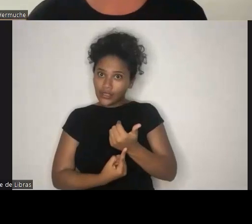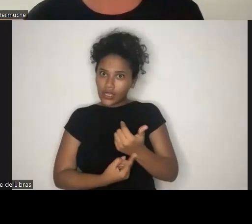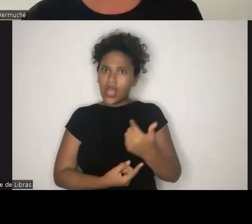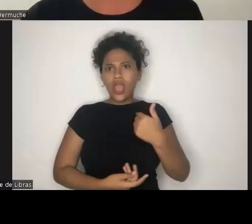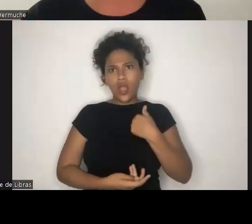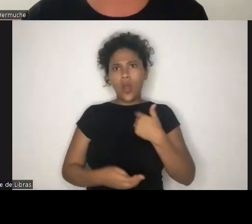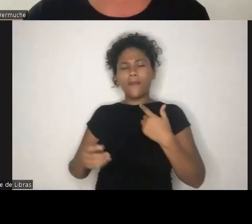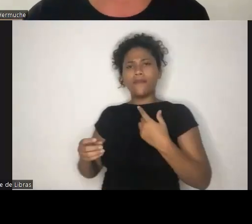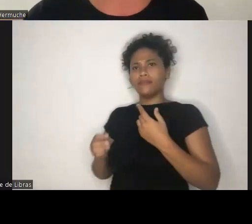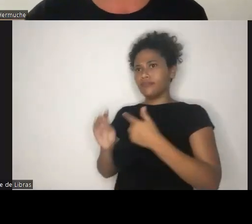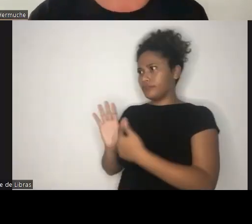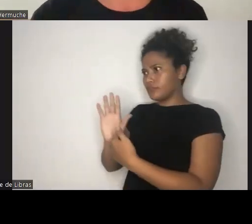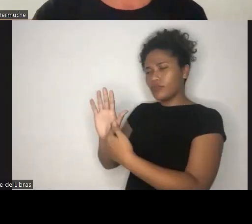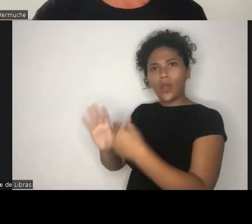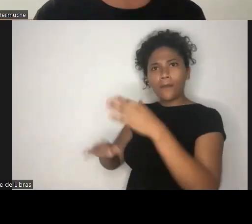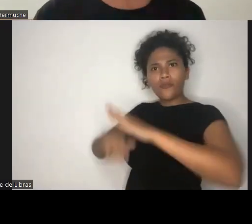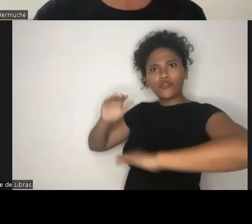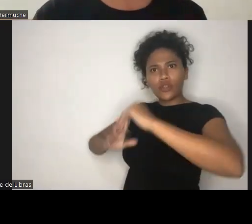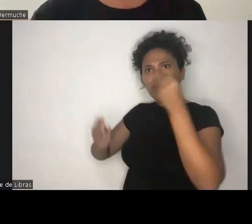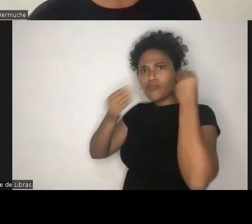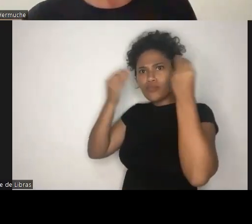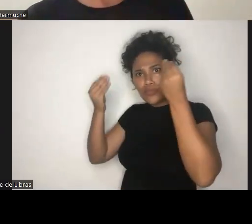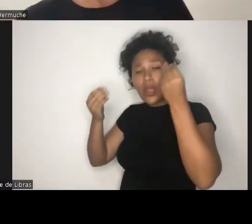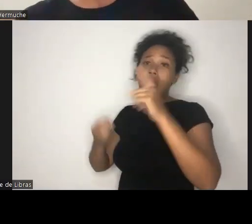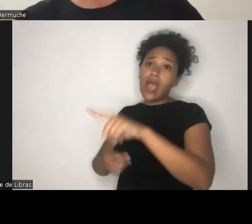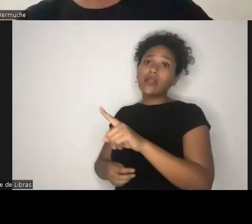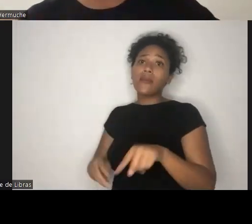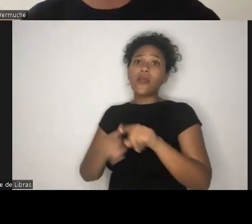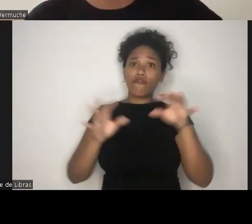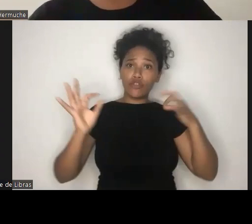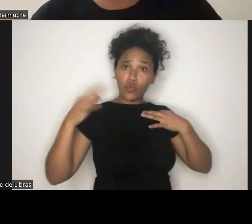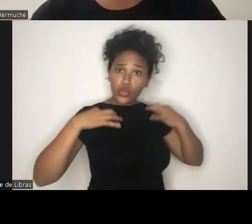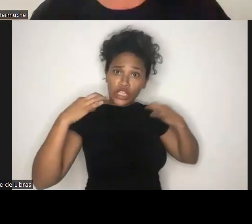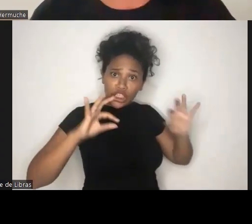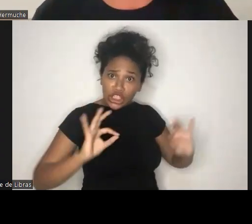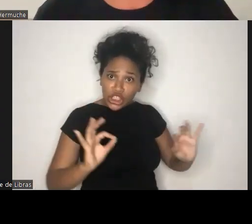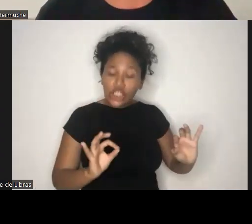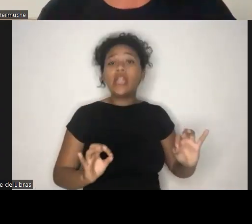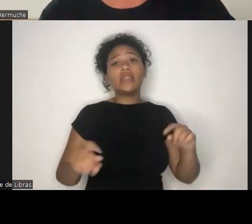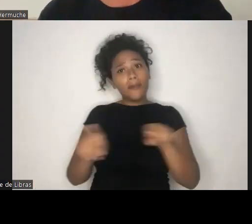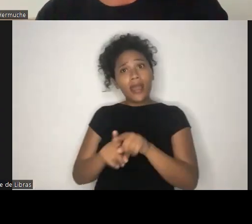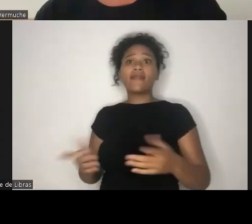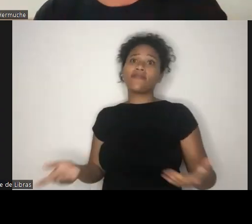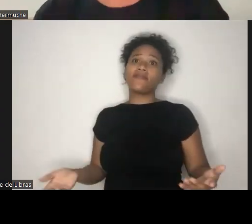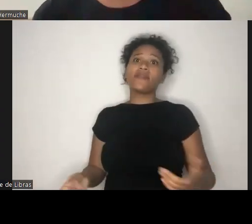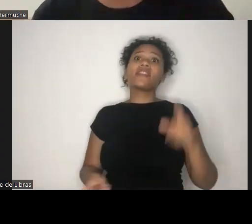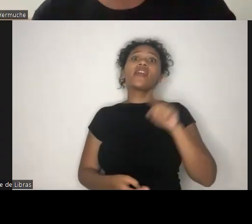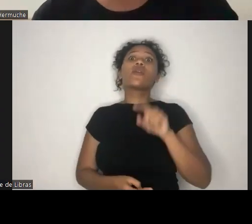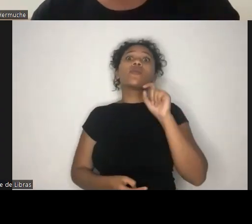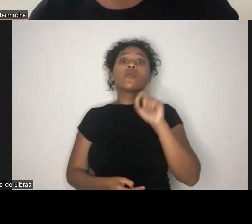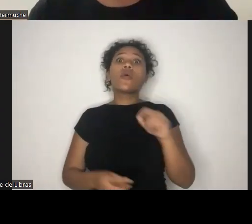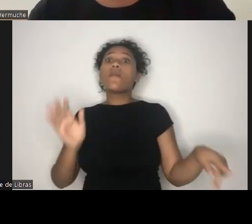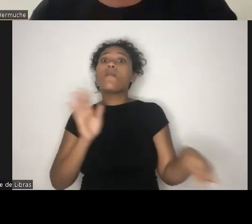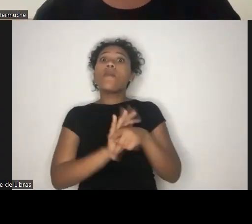maquiador o figurinista Né isso daí a gente começa a lidar com um